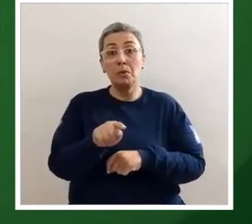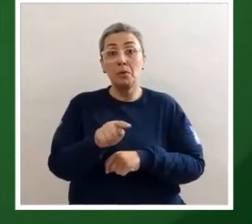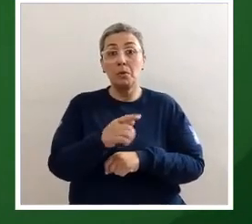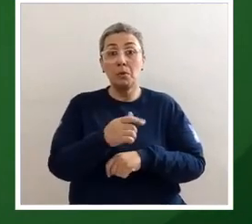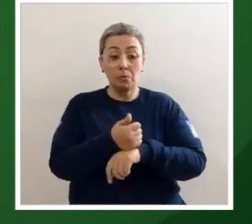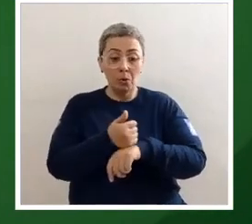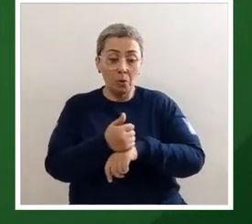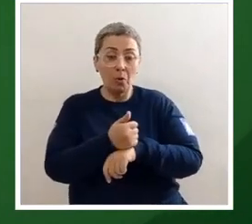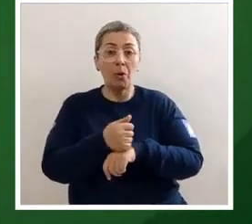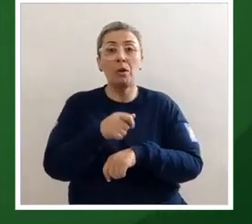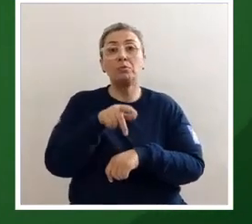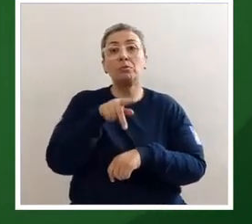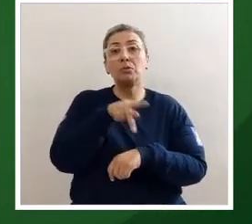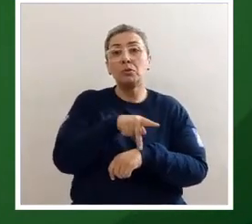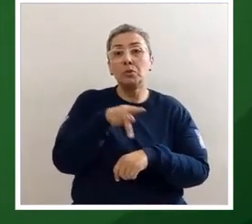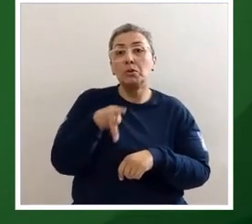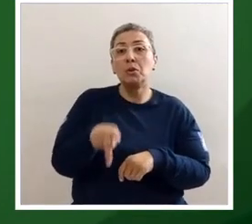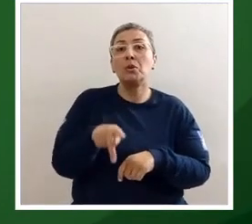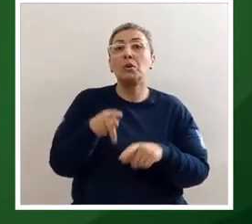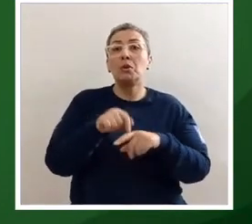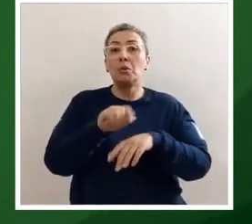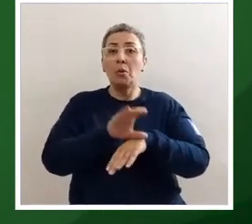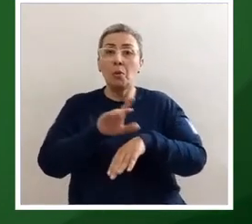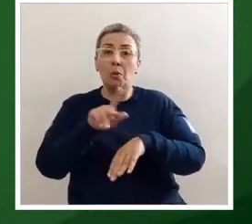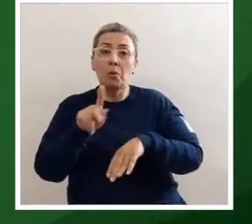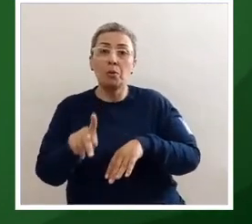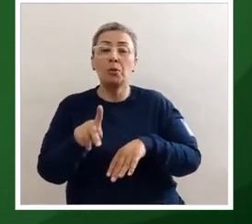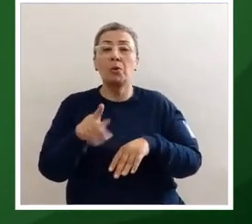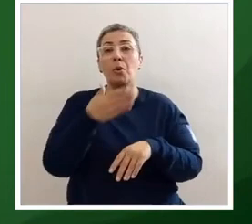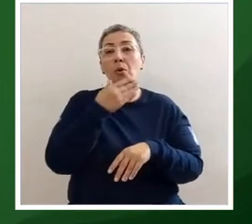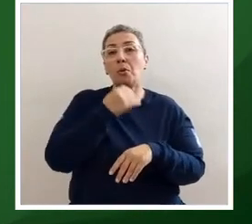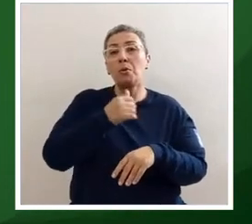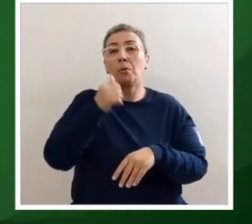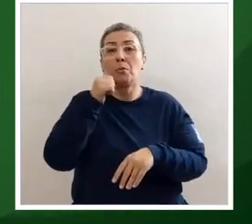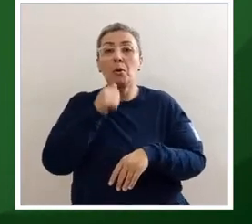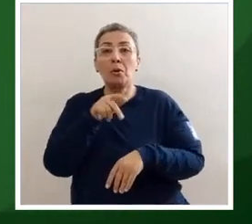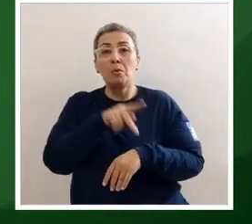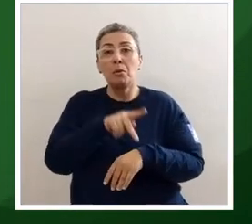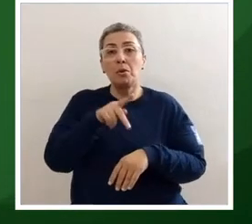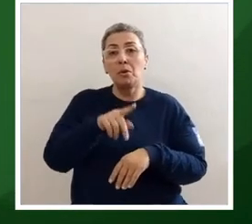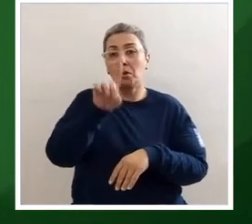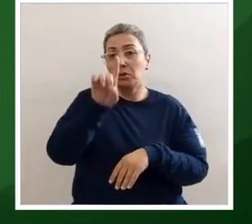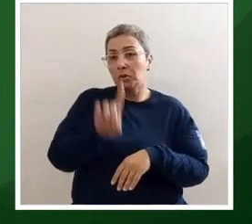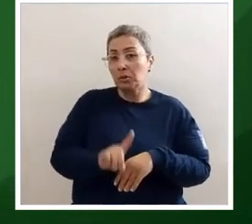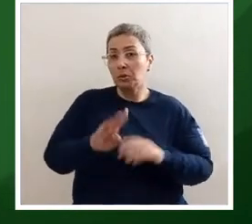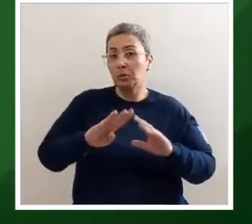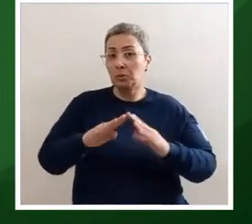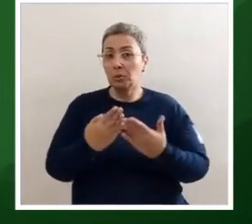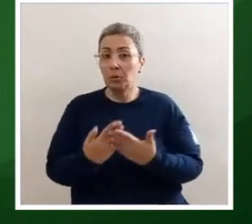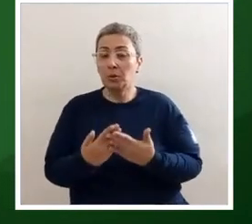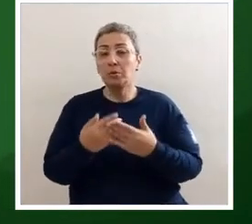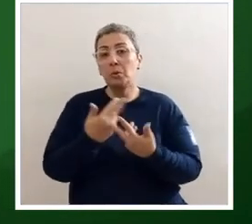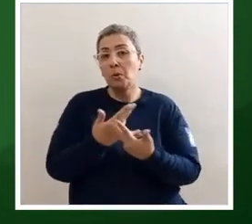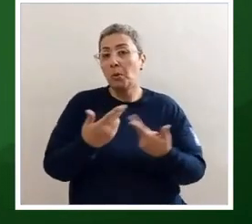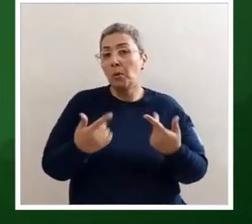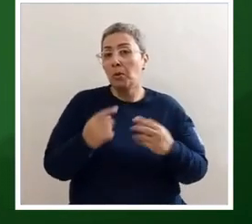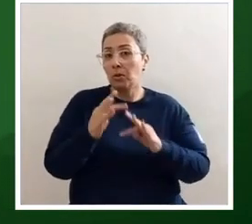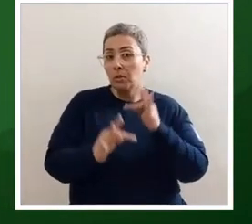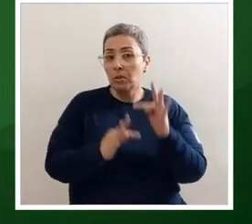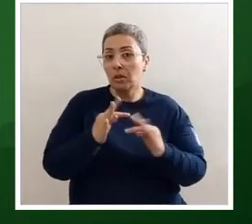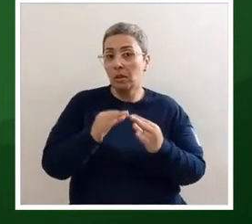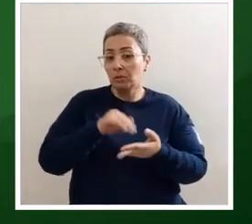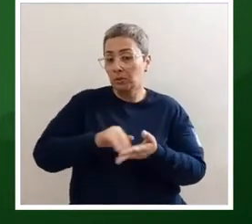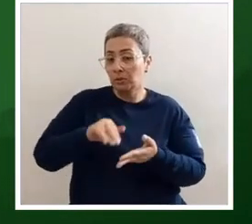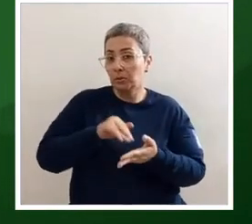educação professores e professores coordenadores coordenadoras professora diretoras escola enfim técnicos da